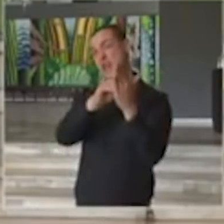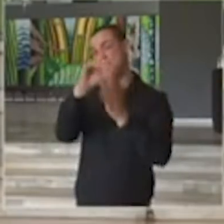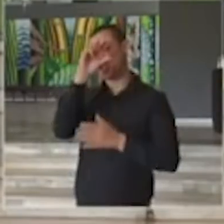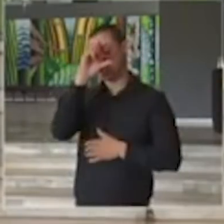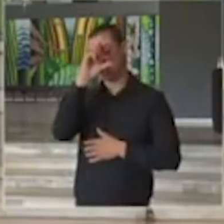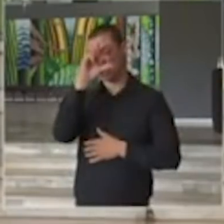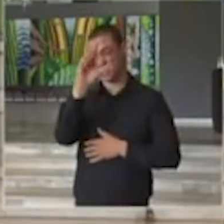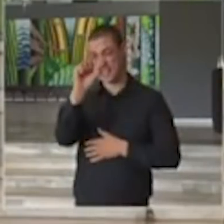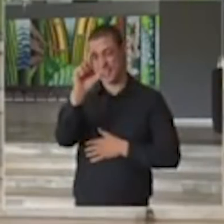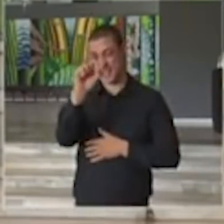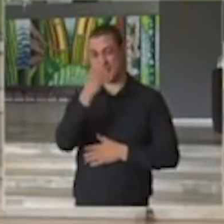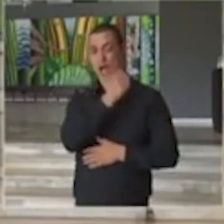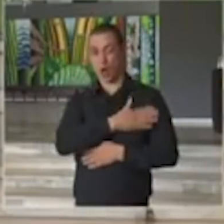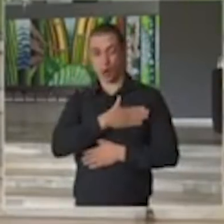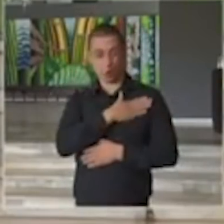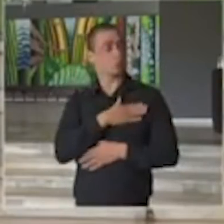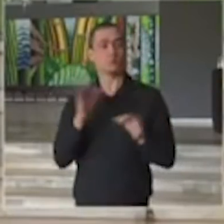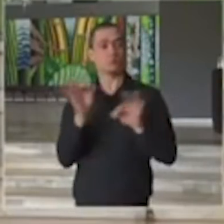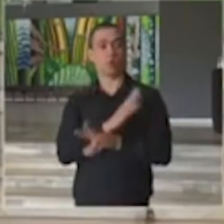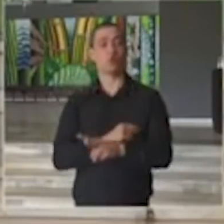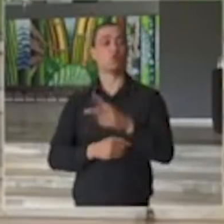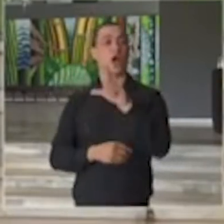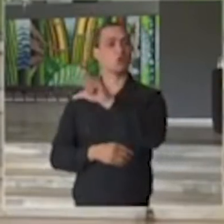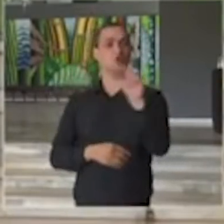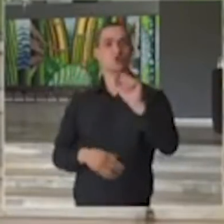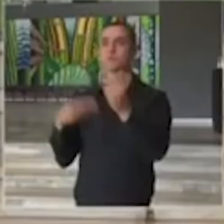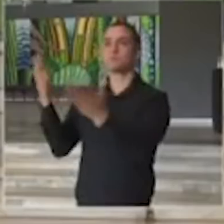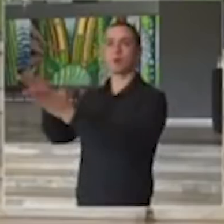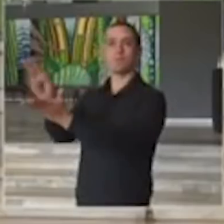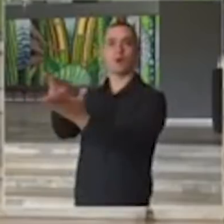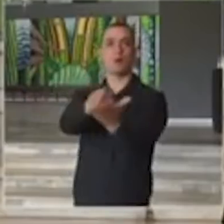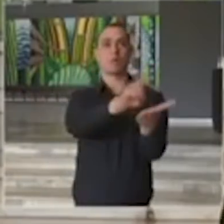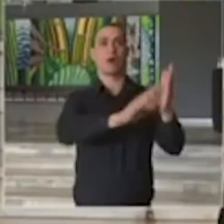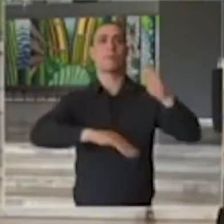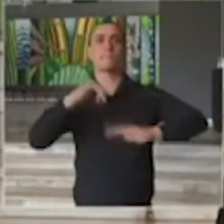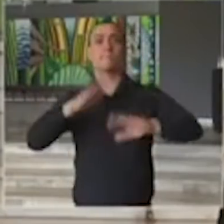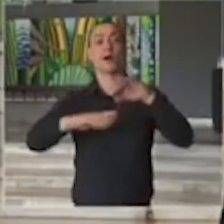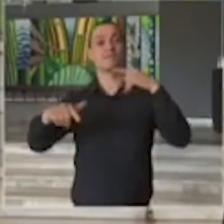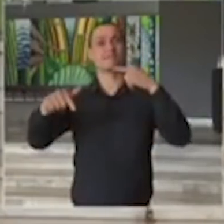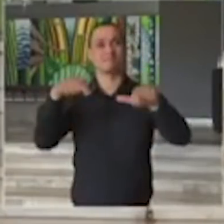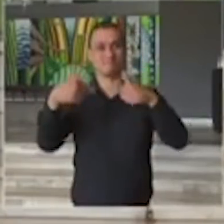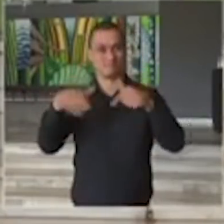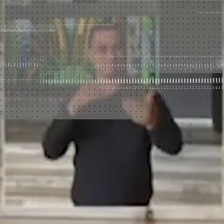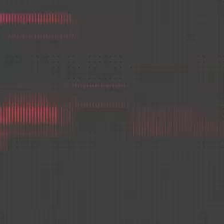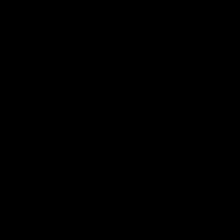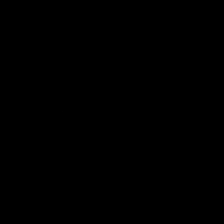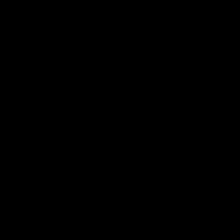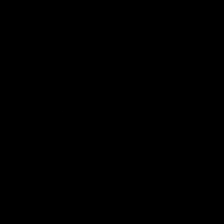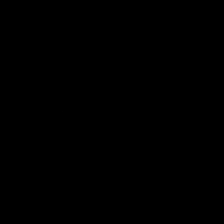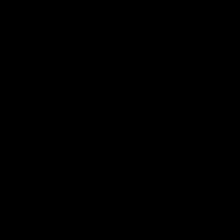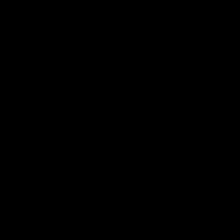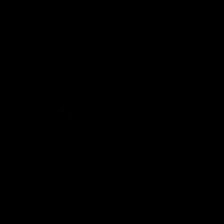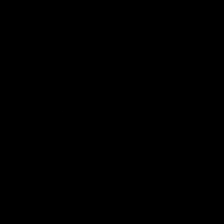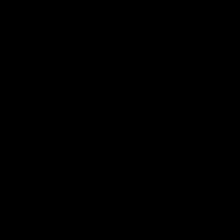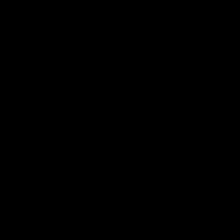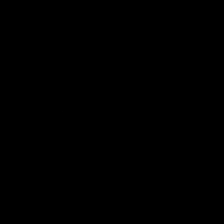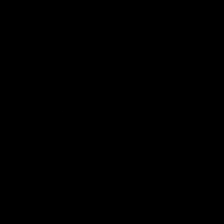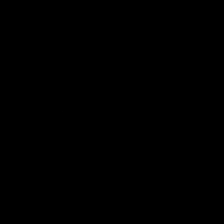dia dez de agosto todos os leitos estarão implantados em operação